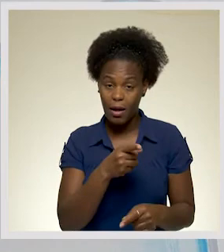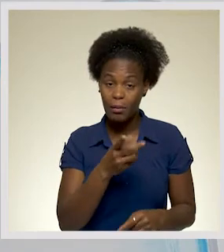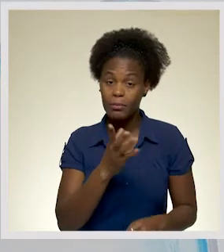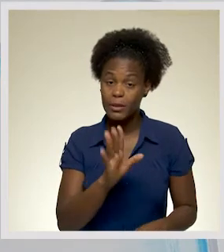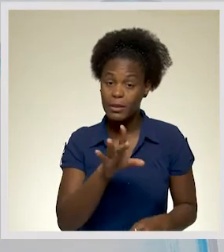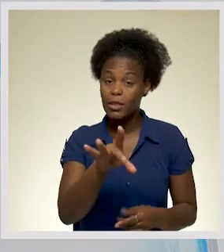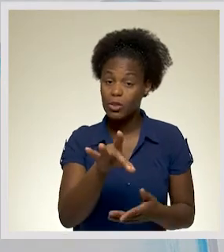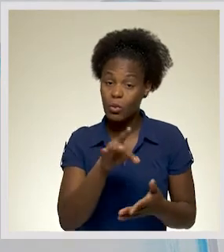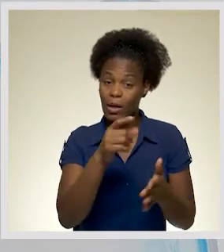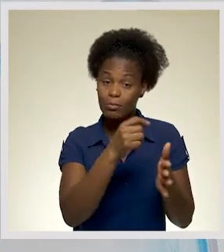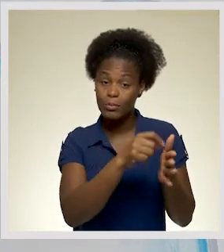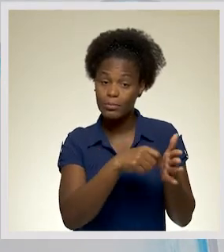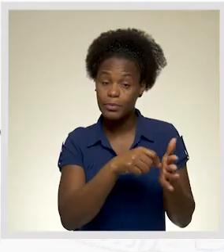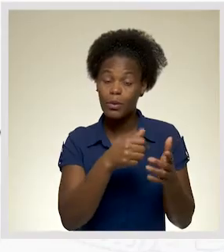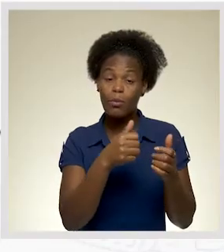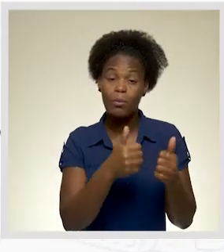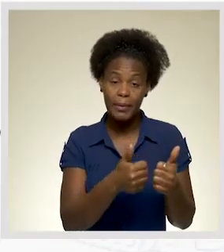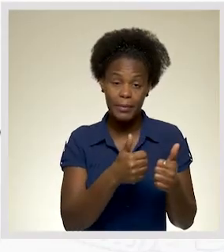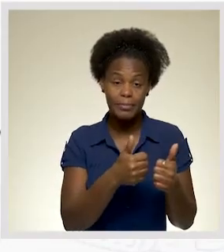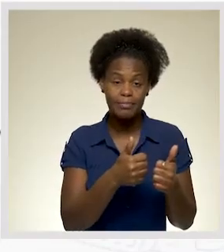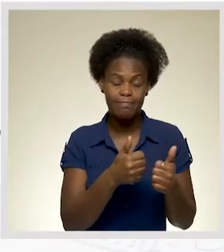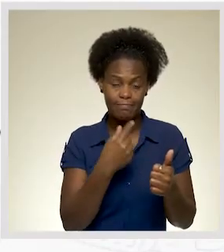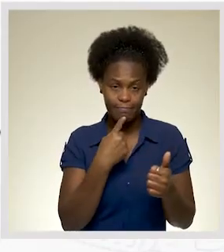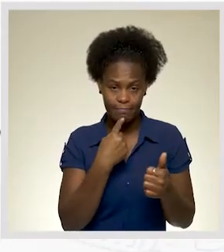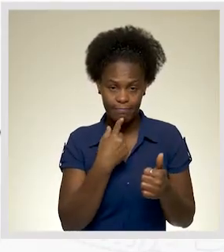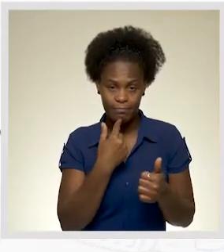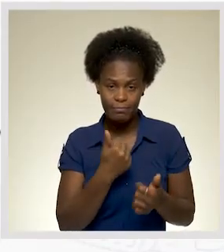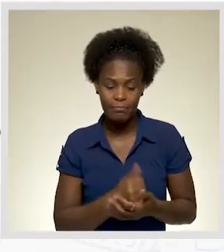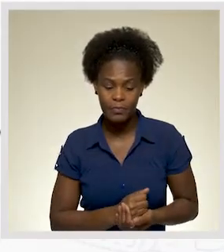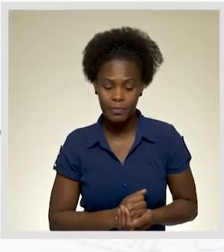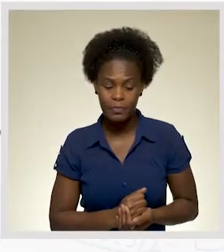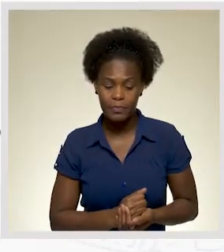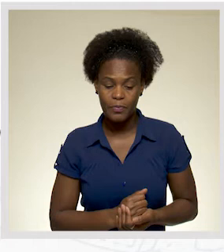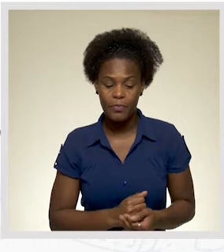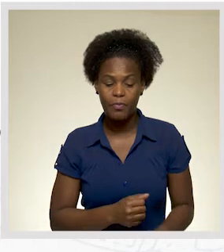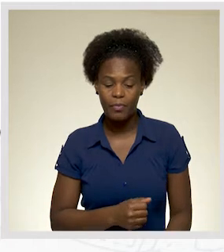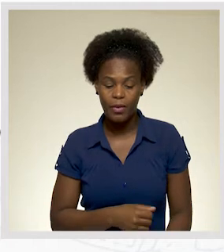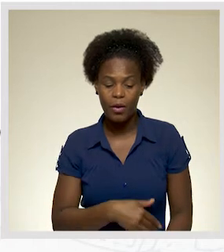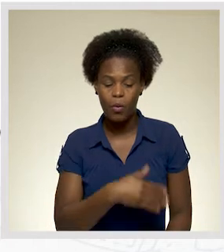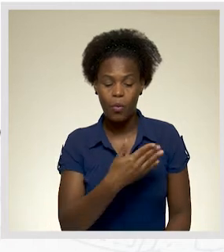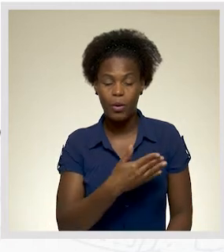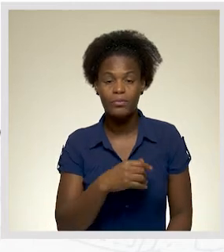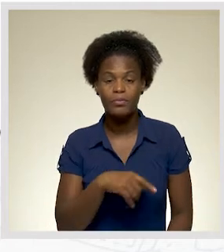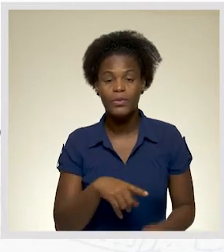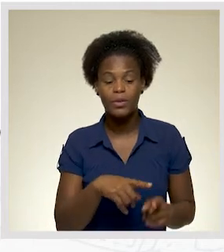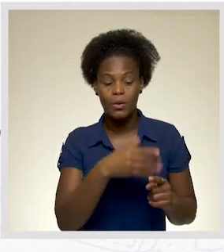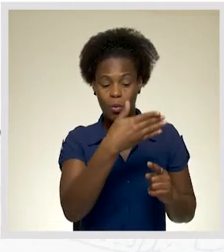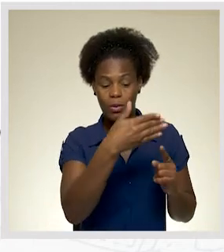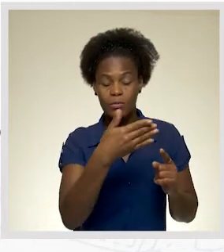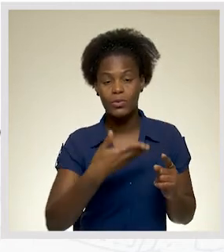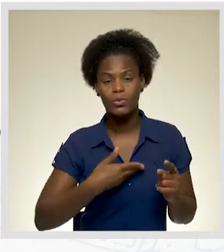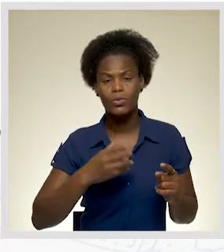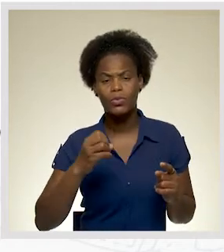opção que está correta. 1. O dobro de 3 é 5